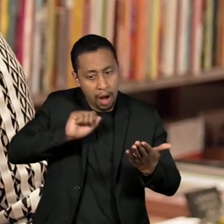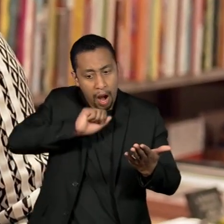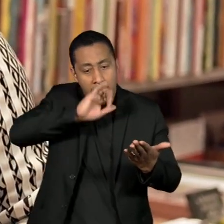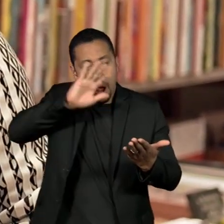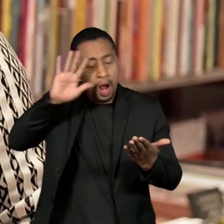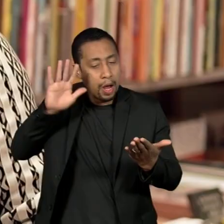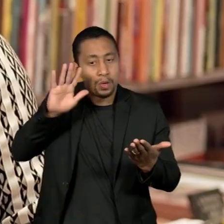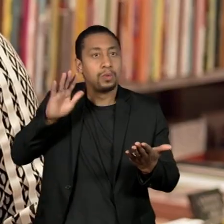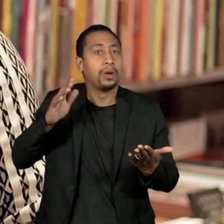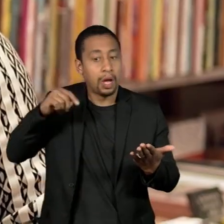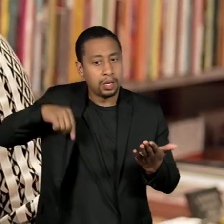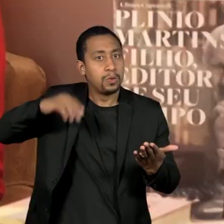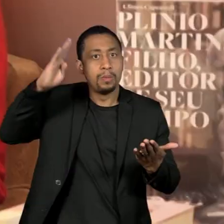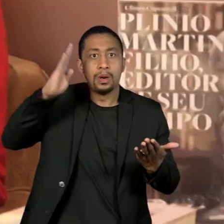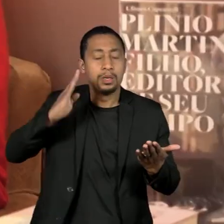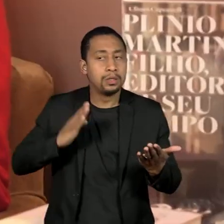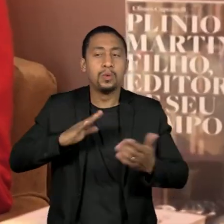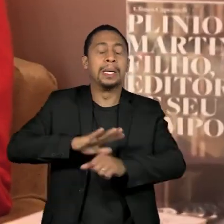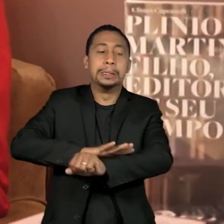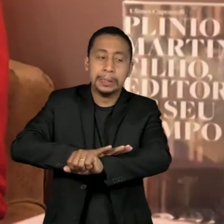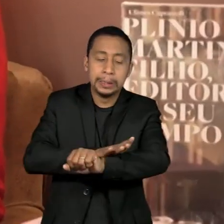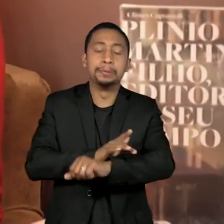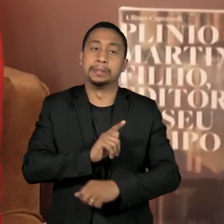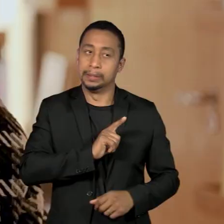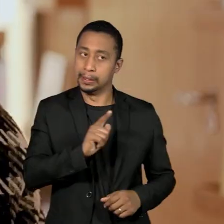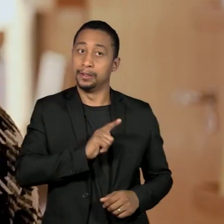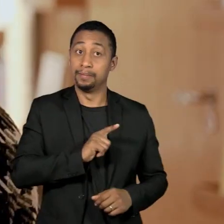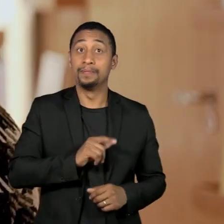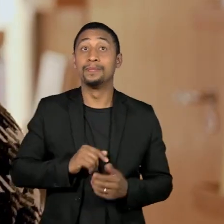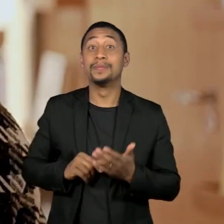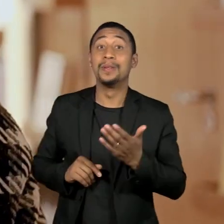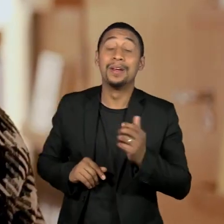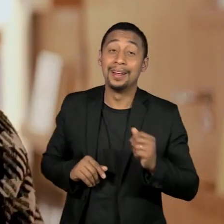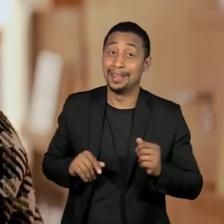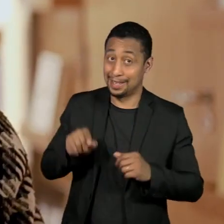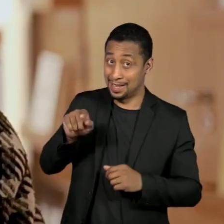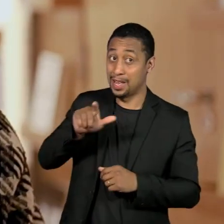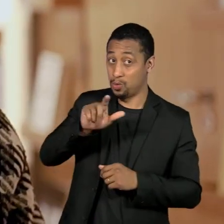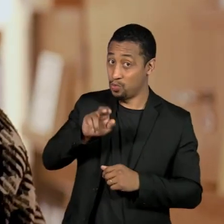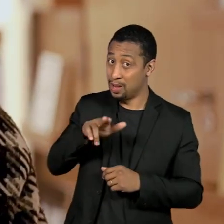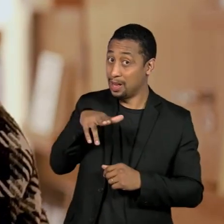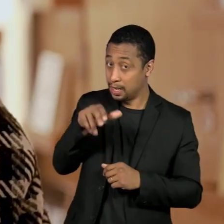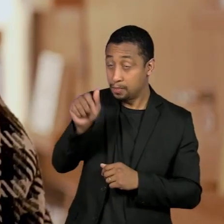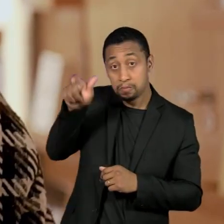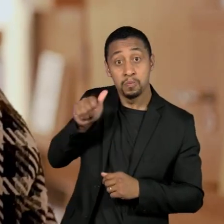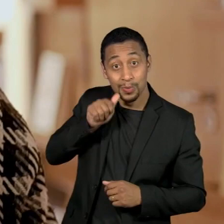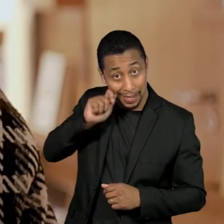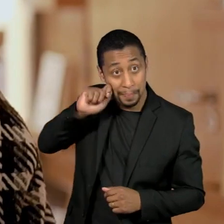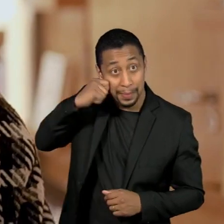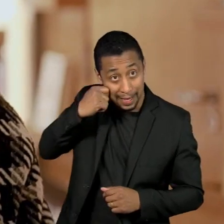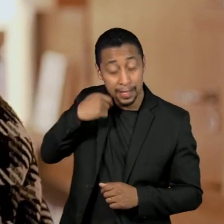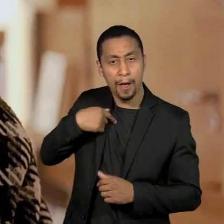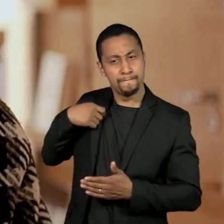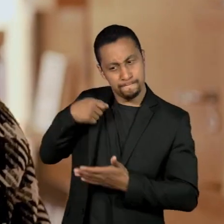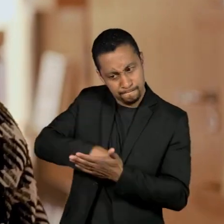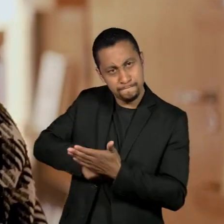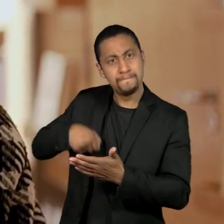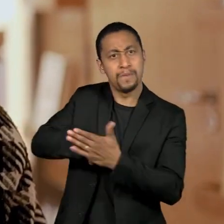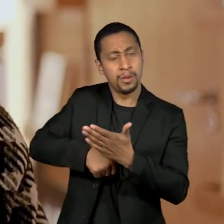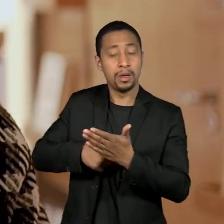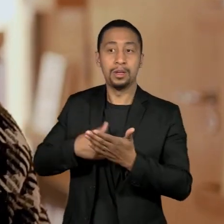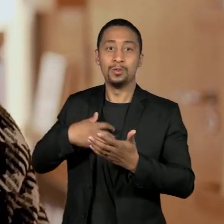grande questão no Brasil, que é o racismo. A Luana é uma mulher preta, guerreira, e nos